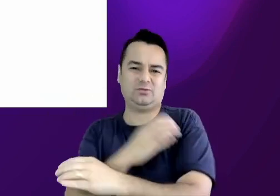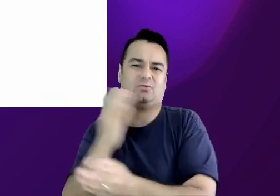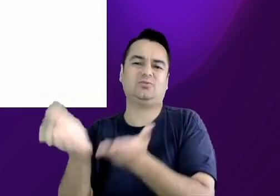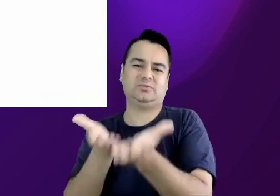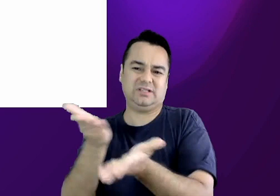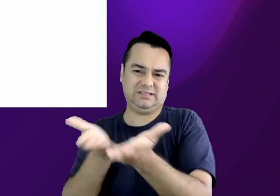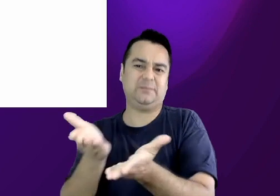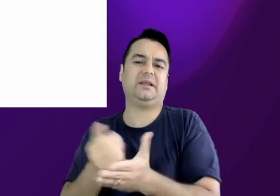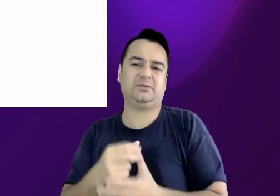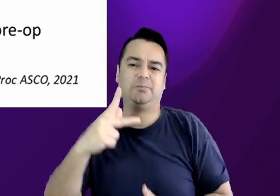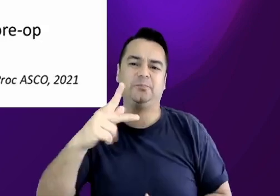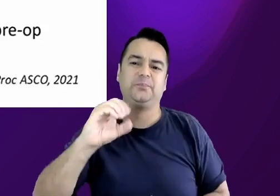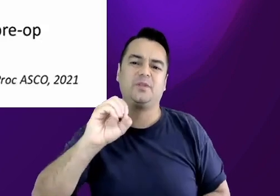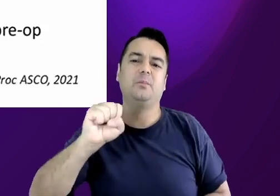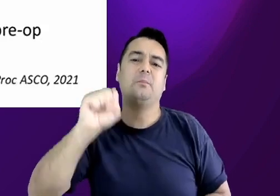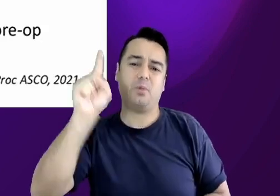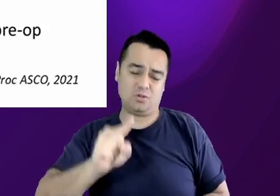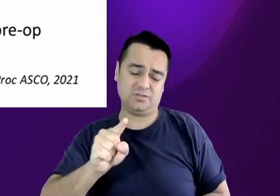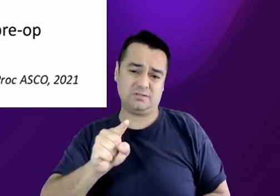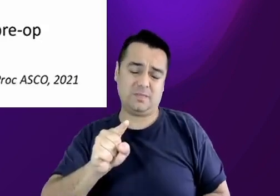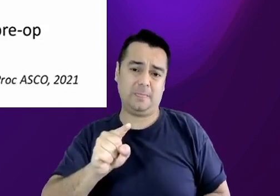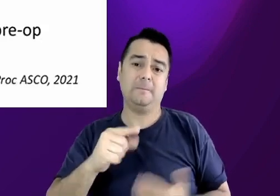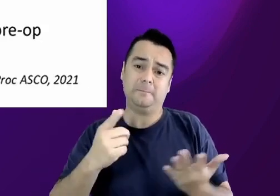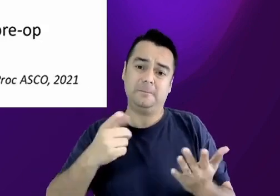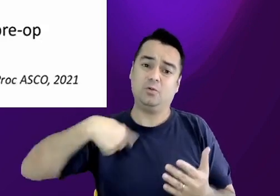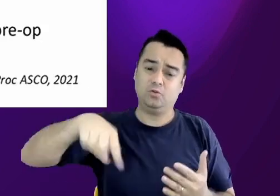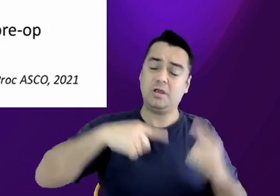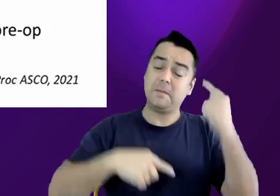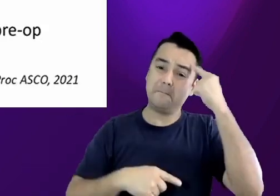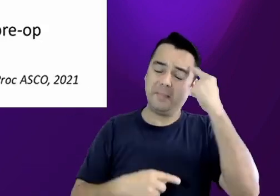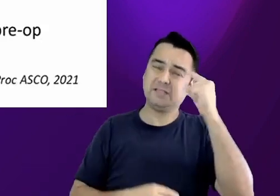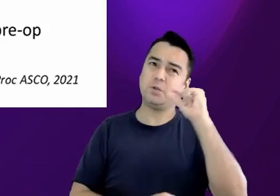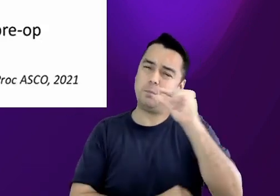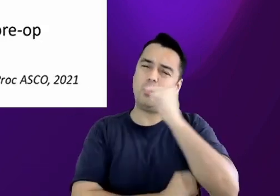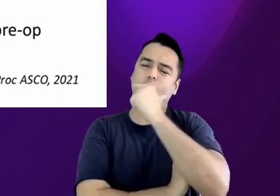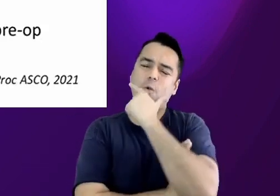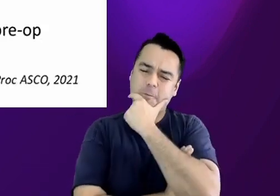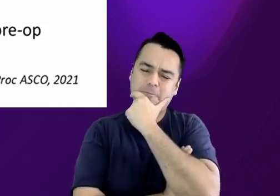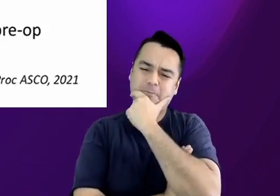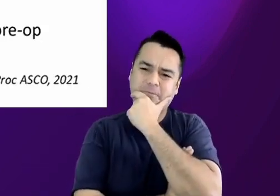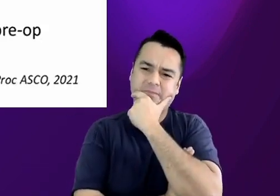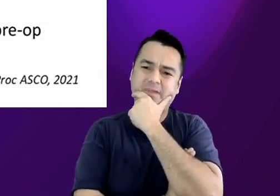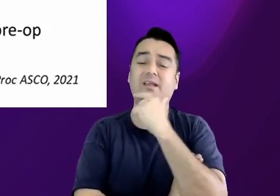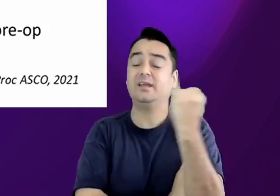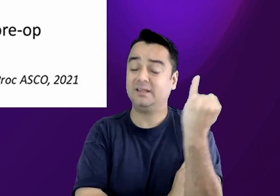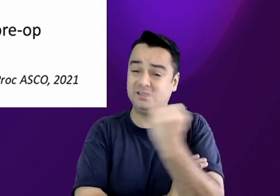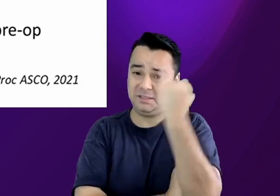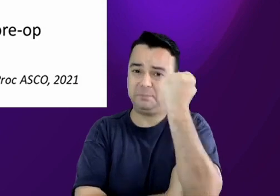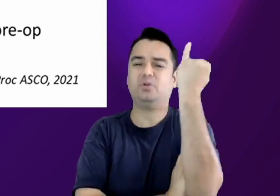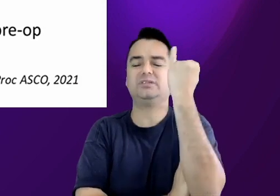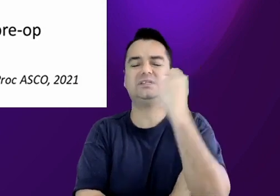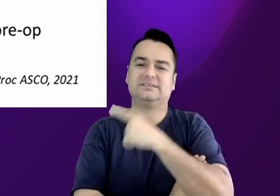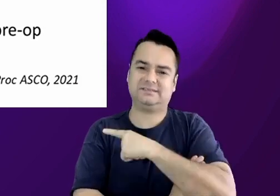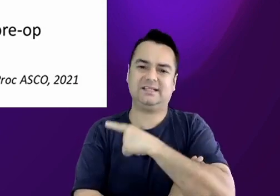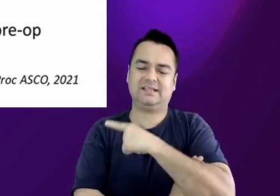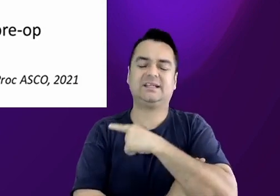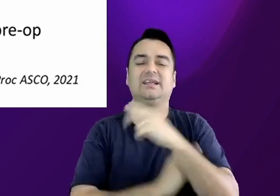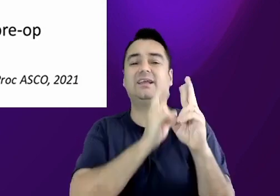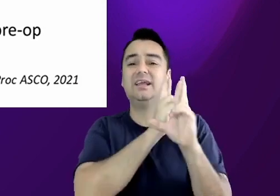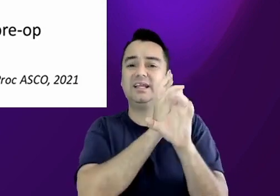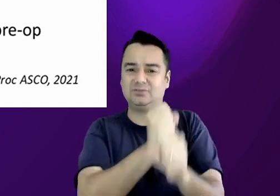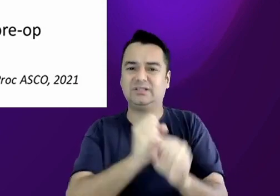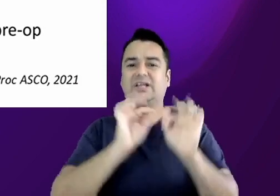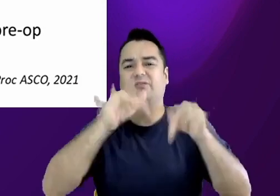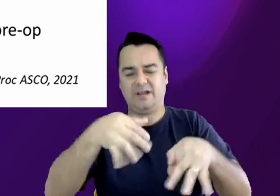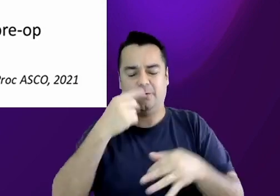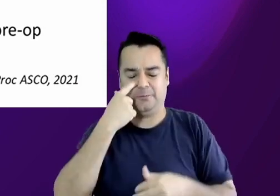tratamento pós-operatório. E aí a gente pensa um pouco na importância que isso tem para resultados finais.